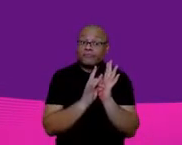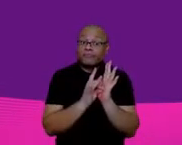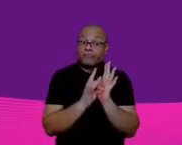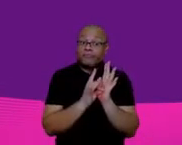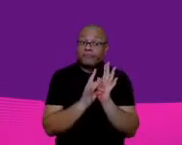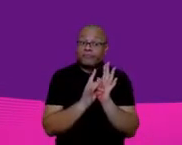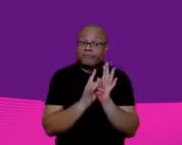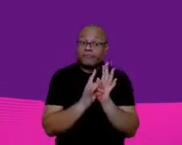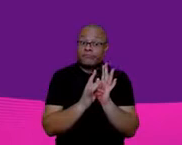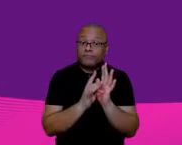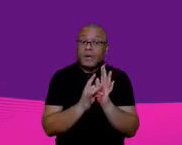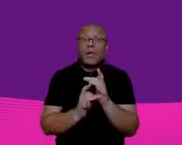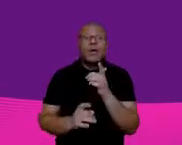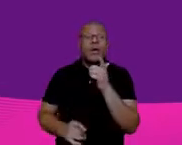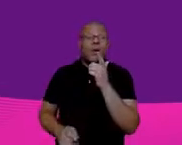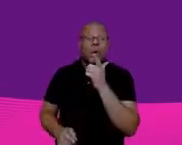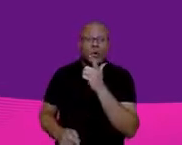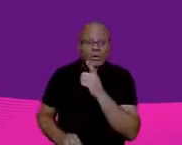Conseguimos